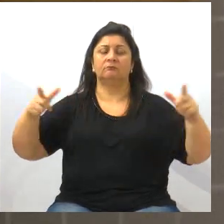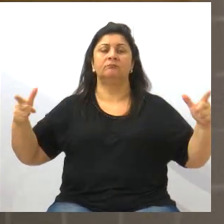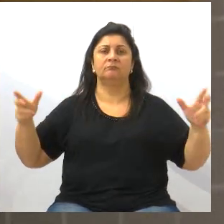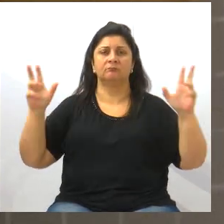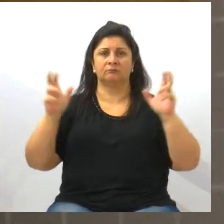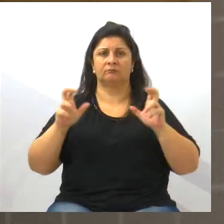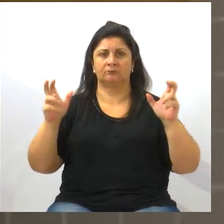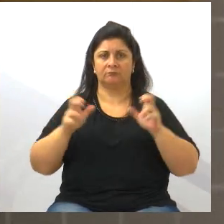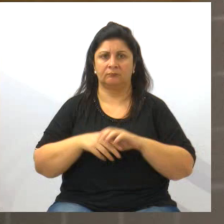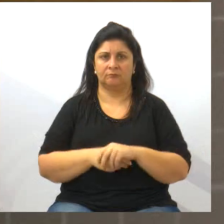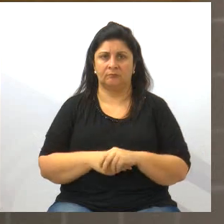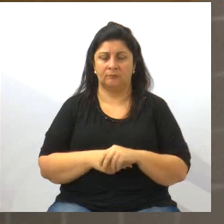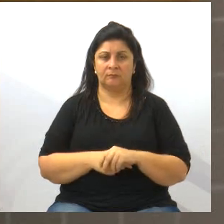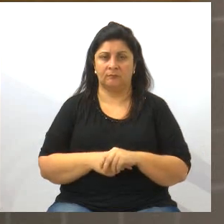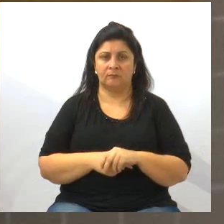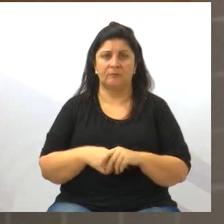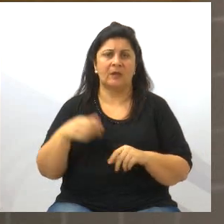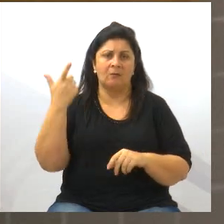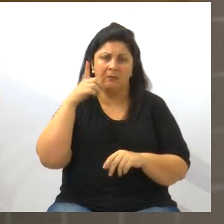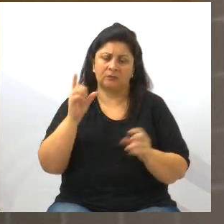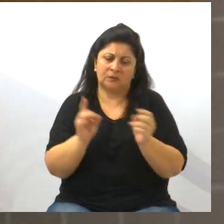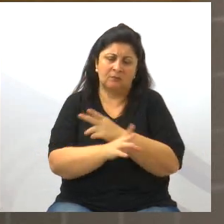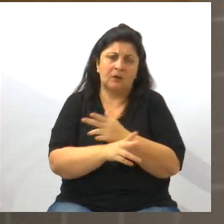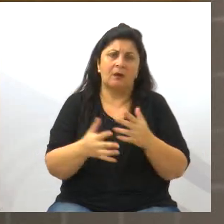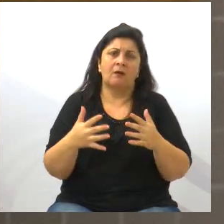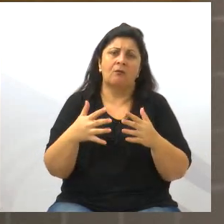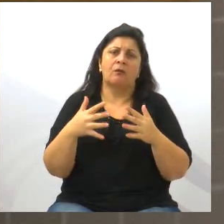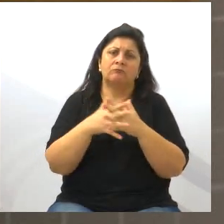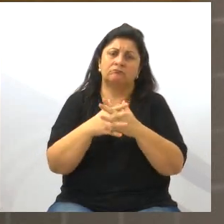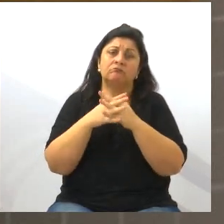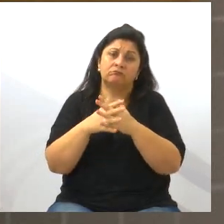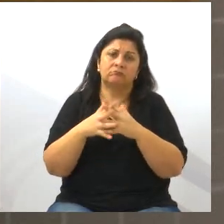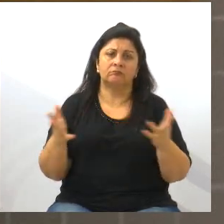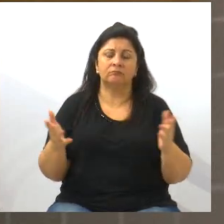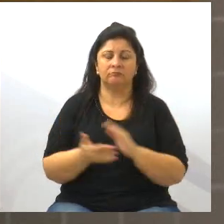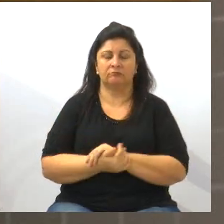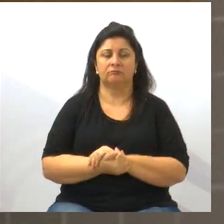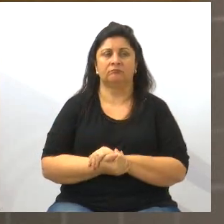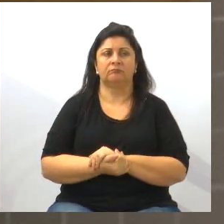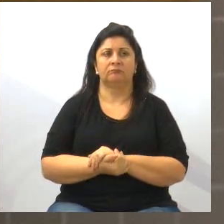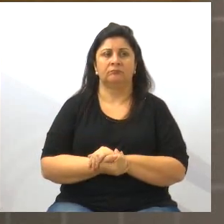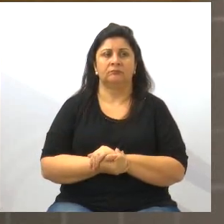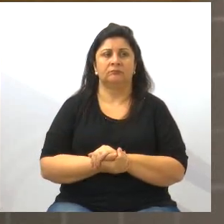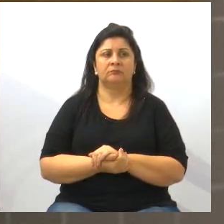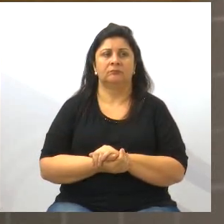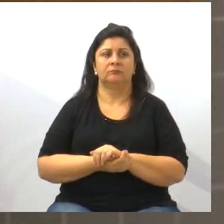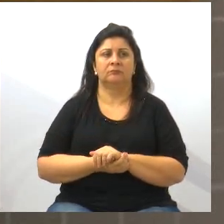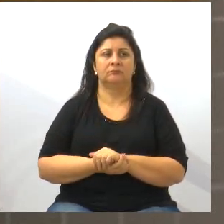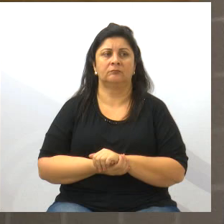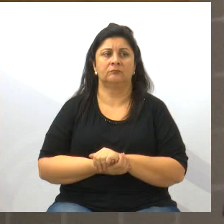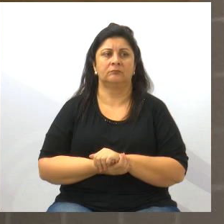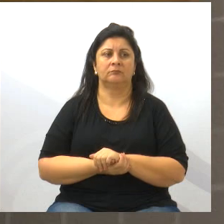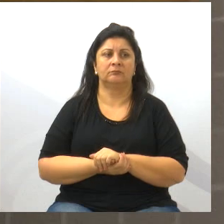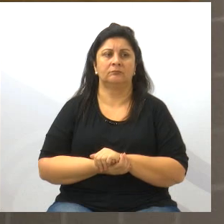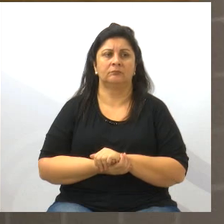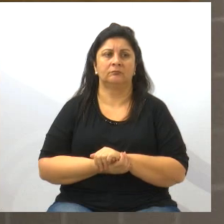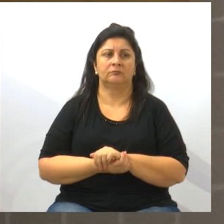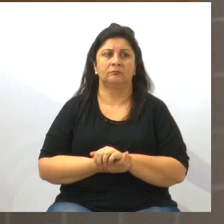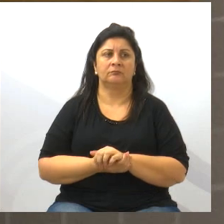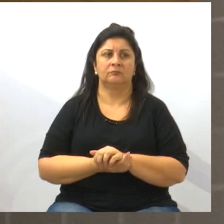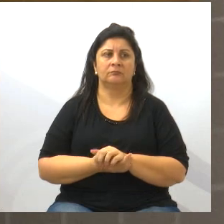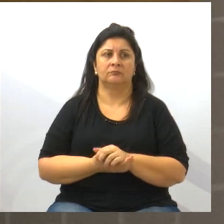tema, né? Para dar conta dessa dificuldade e desse problema que a gente tem que resolver, tá? Então, nós